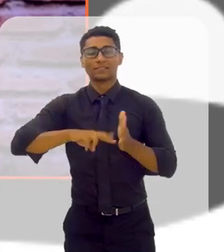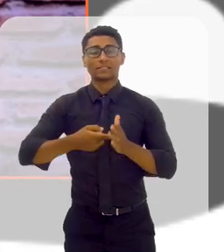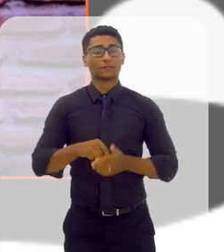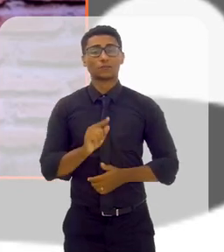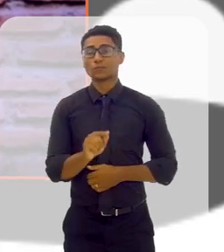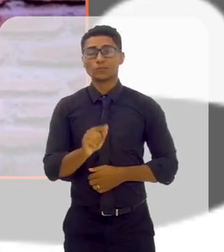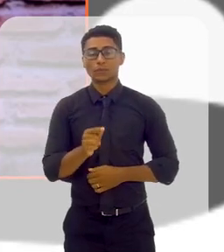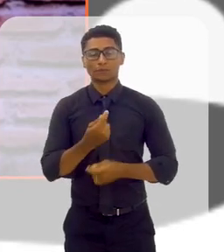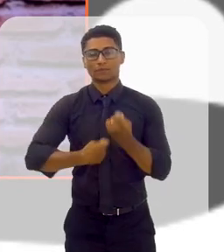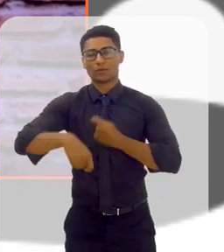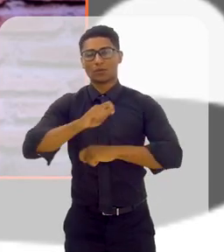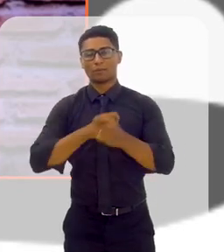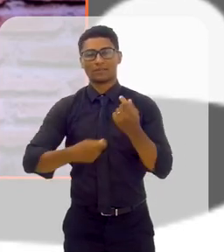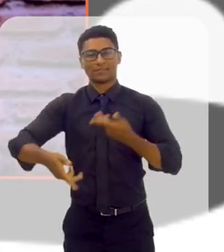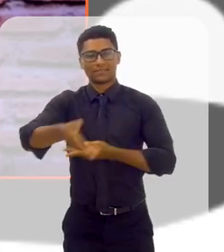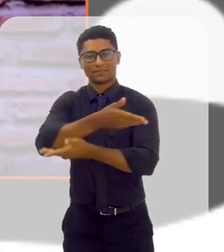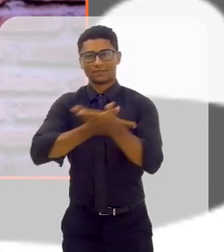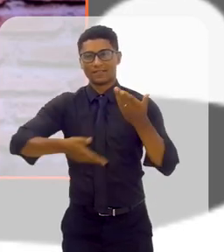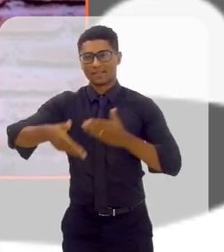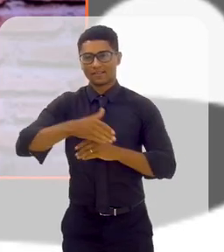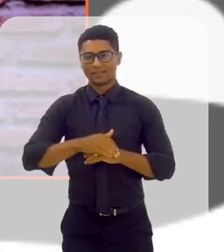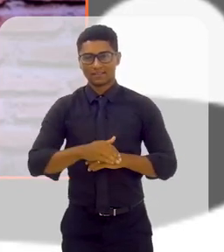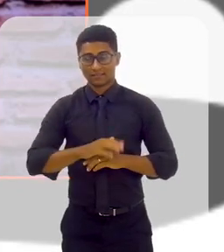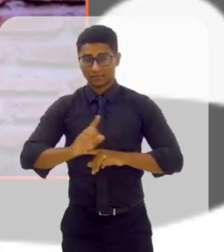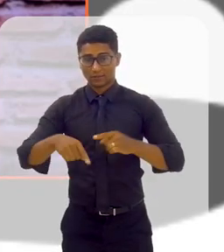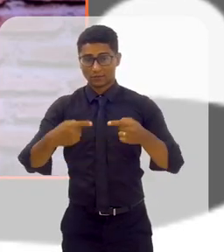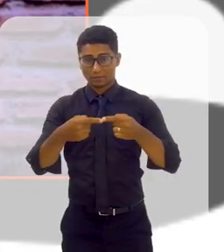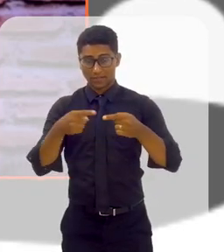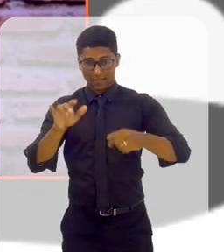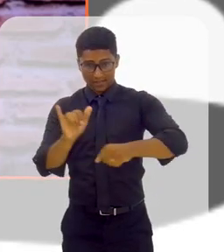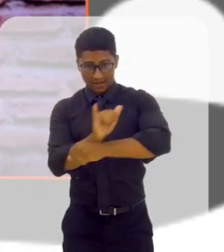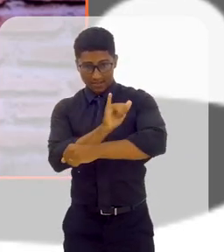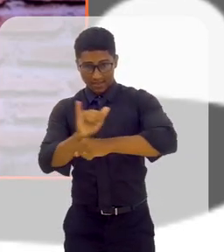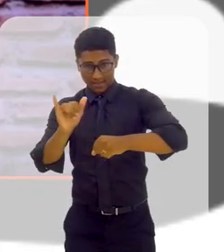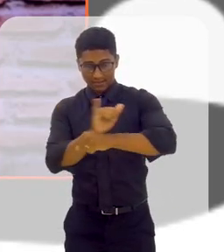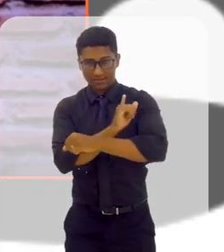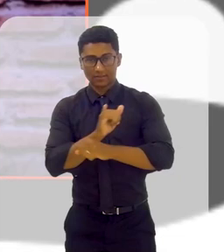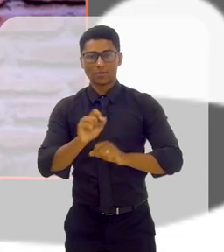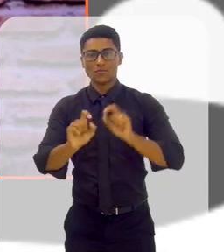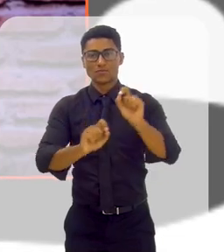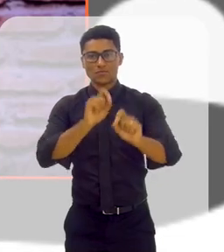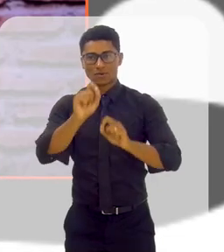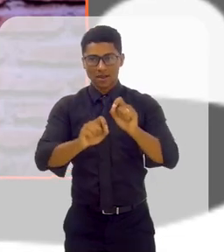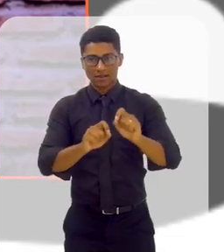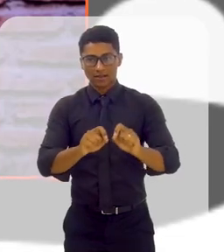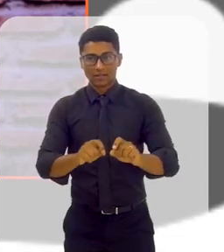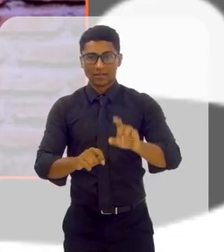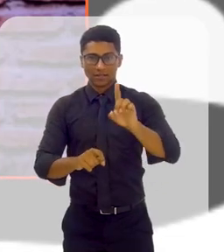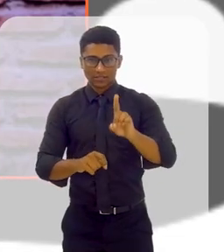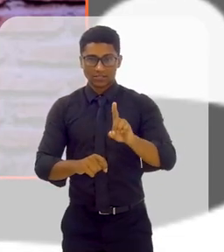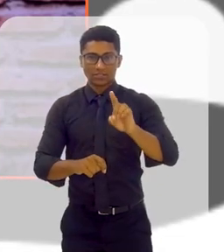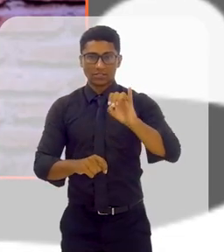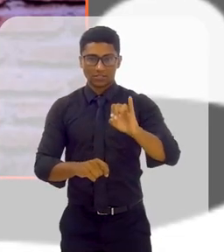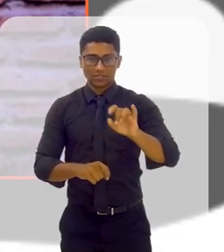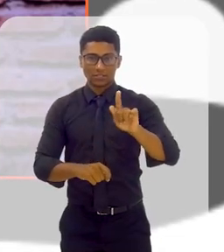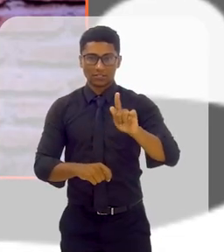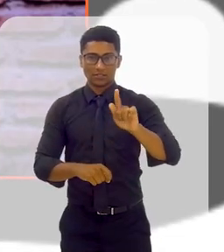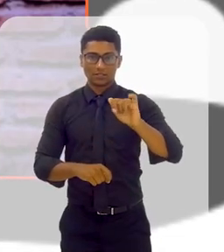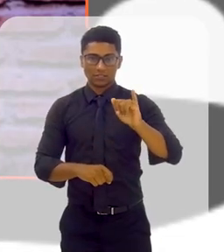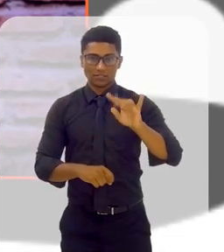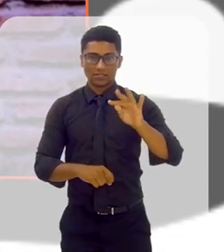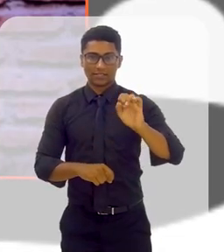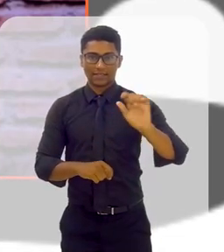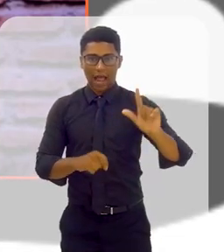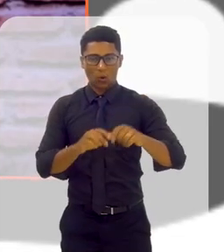significa isso a economia circular e se possui estratégias entre elas a digitalização quando